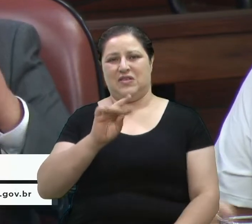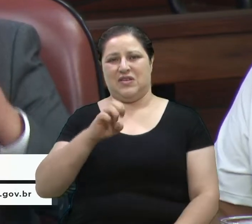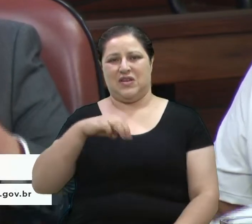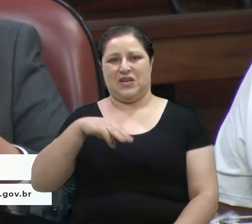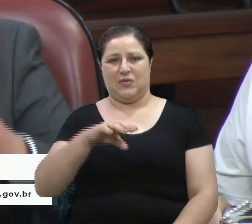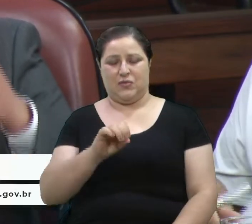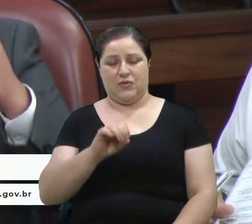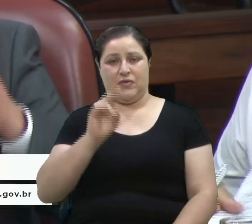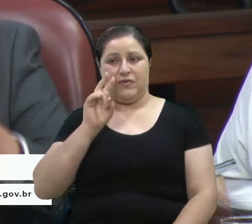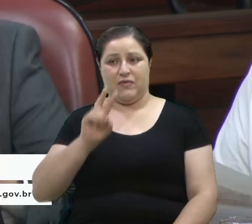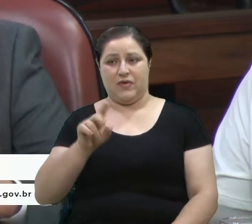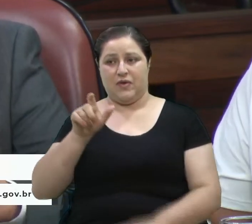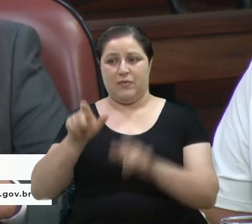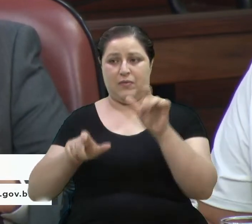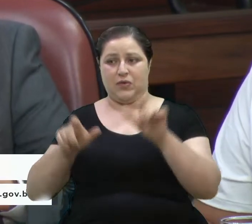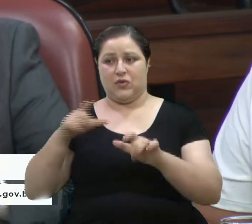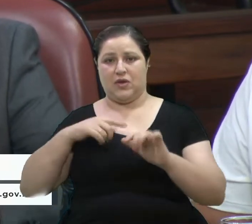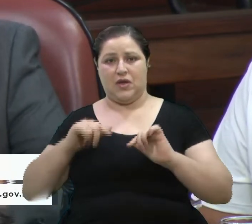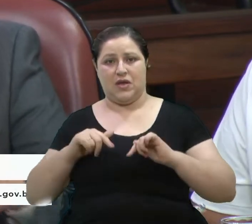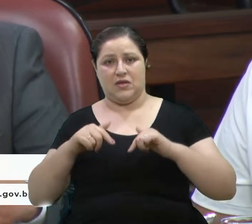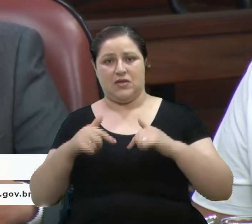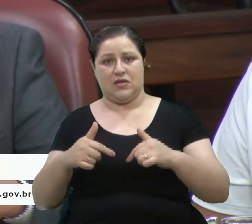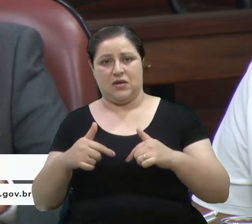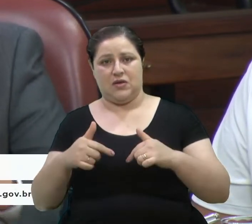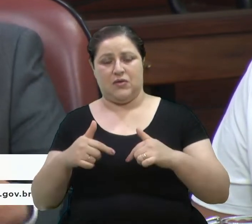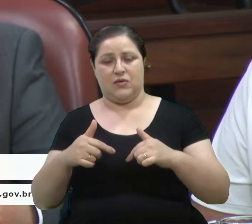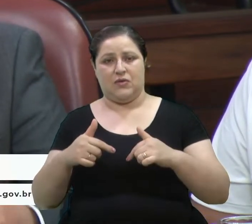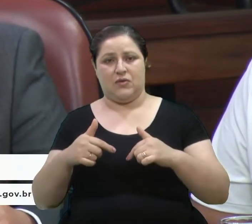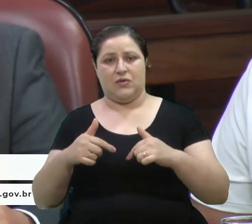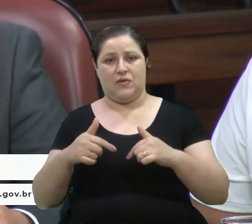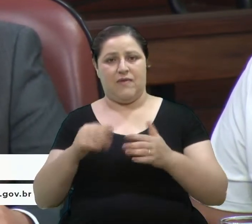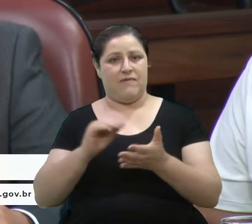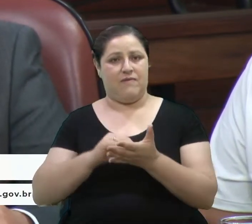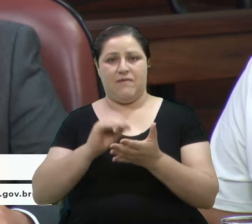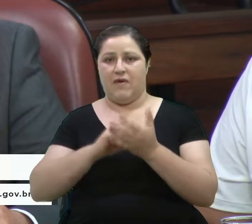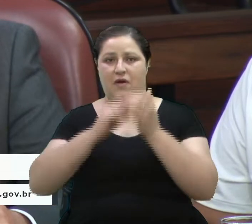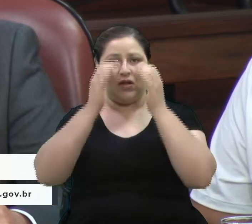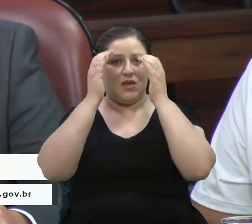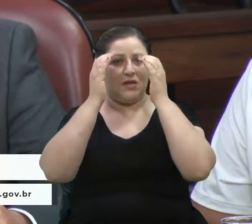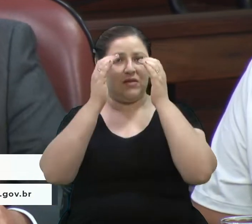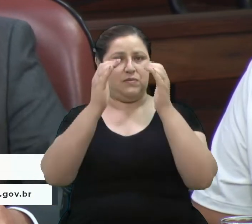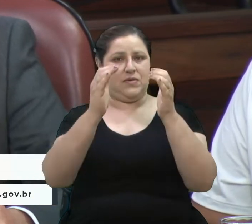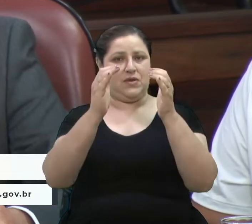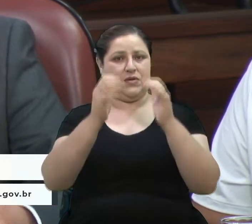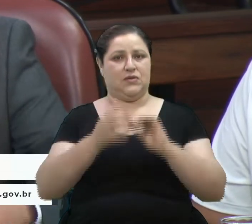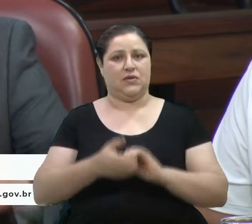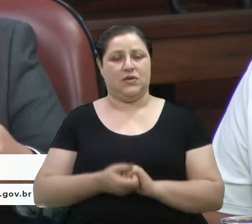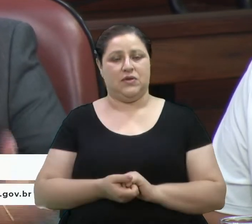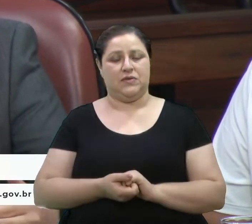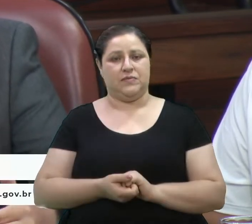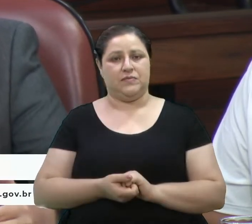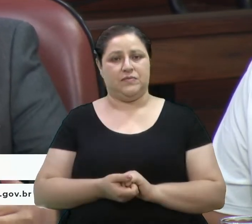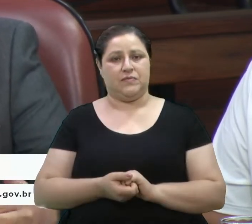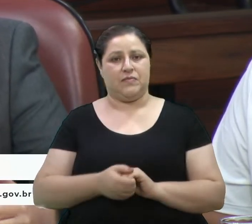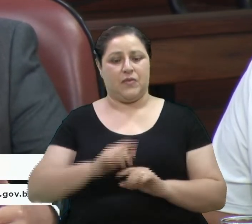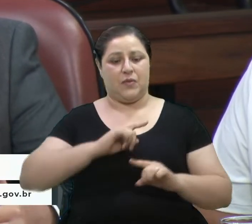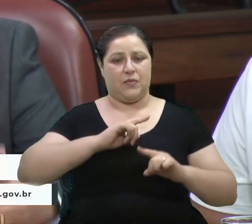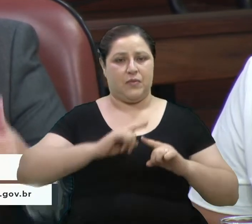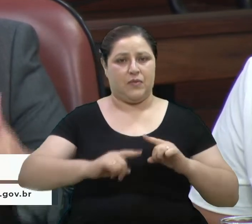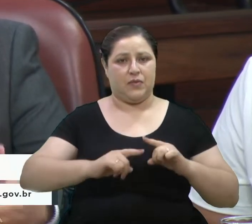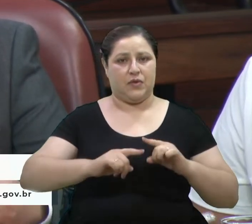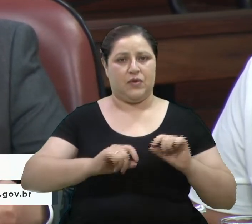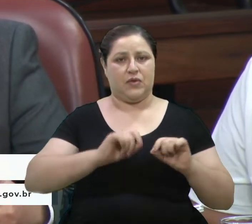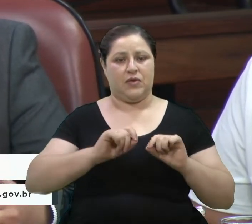os seus atos, as suas atitudes totalmente desrespeitosas, né, impedindo com